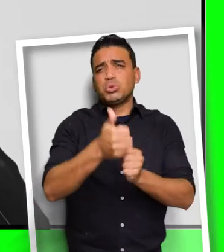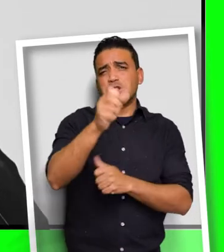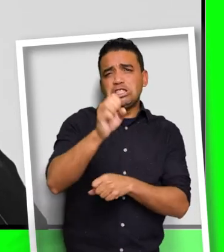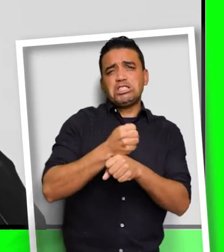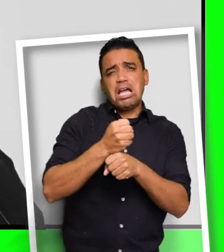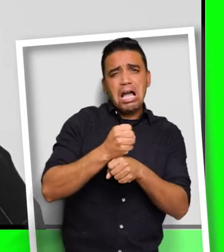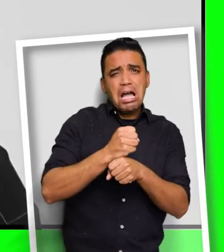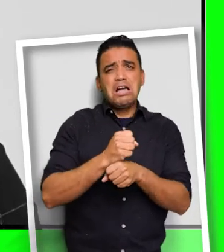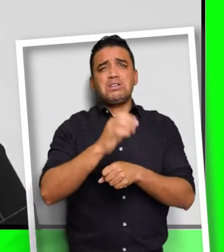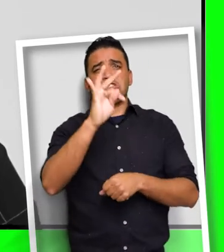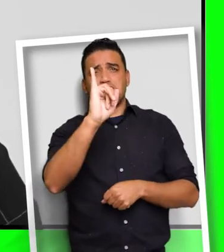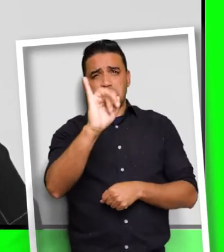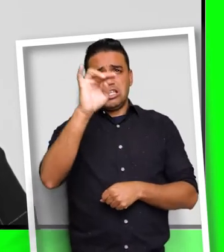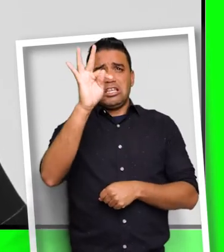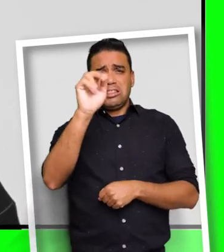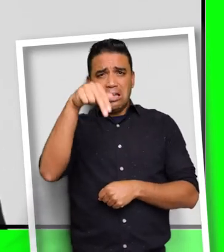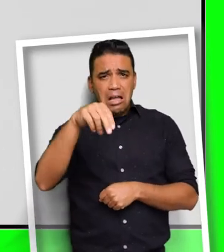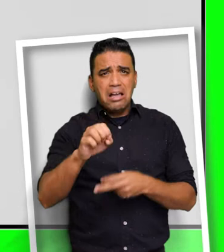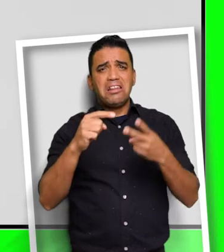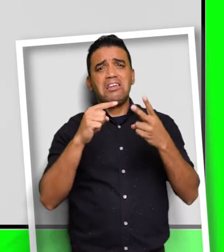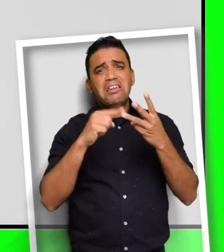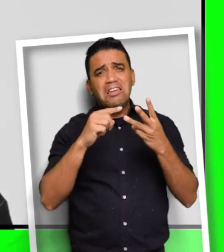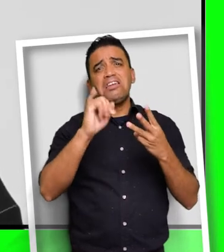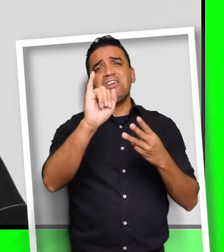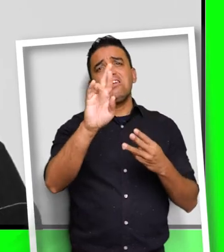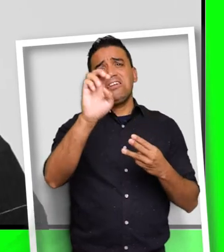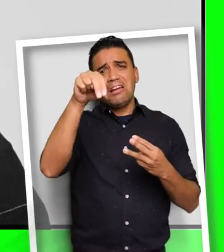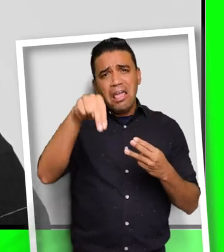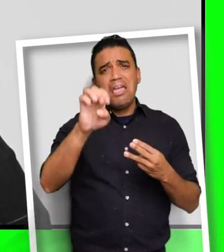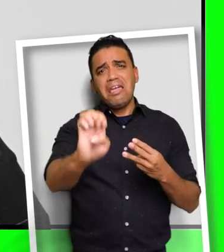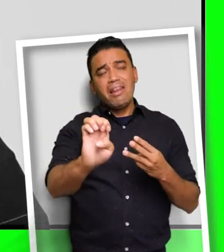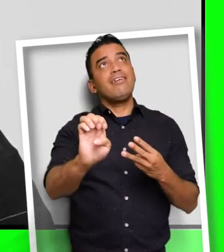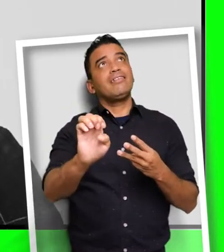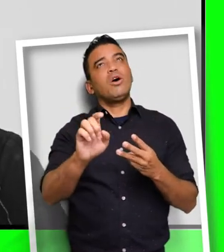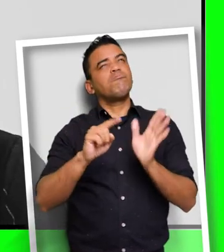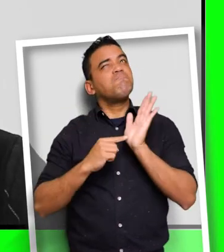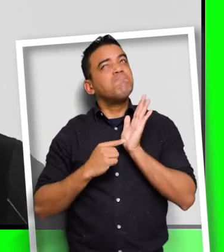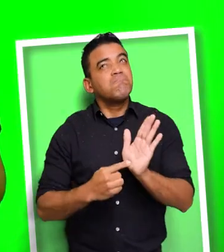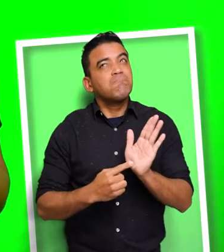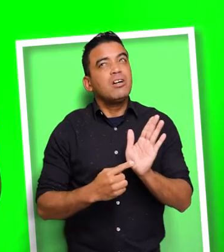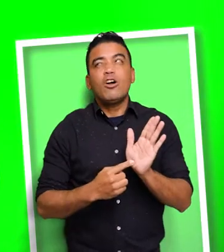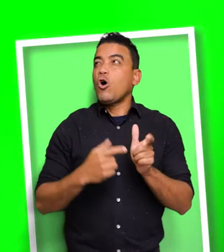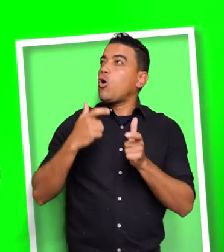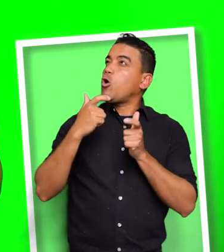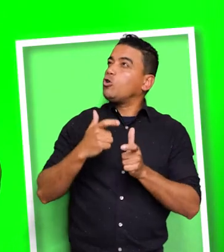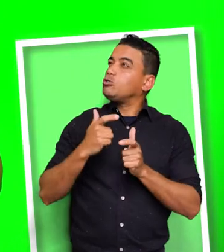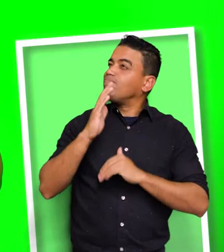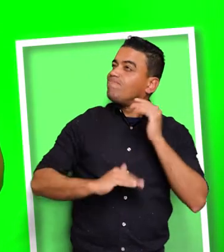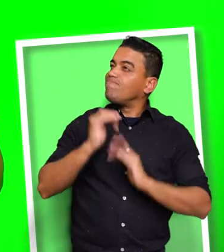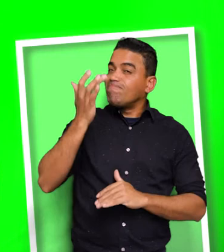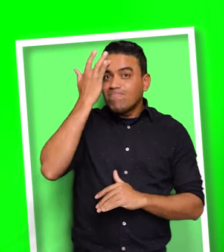com a Irene Ziviani. Ali, naquele momento, eu senti um apontamento em direção a me